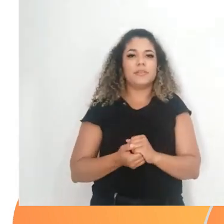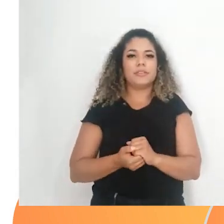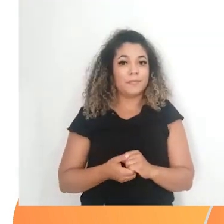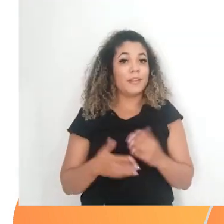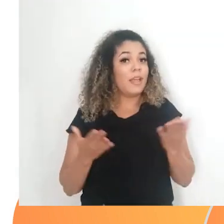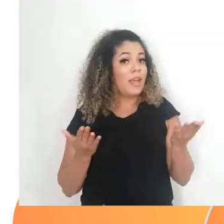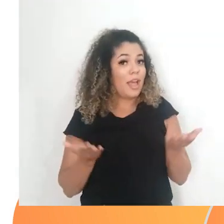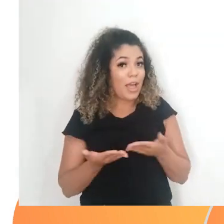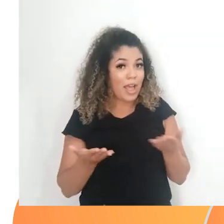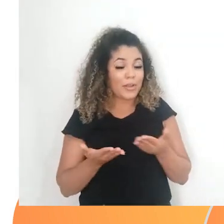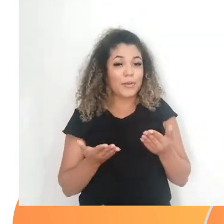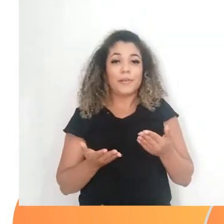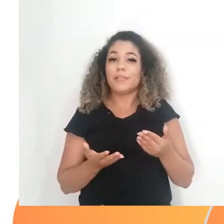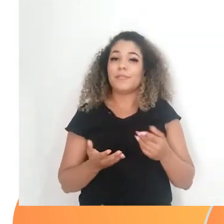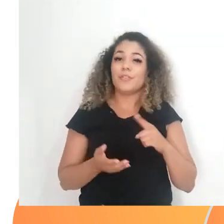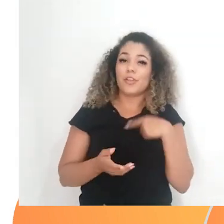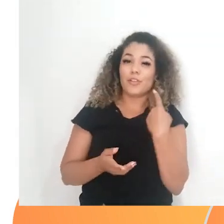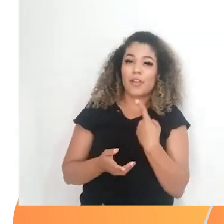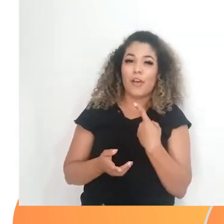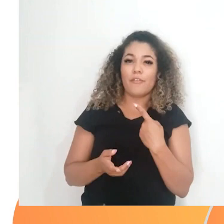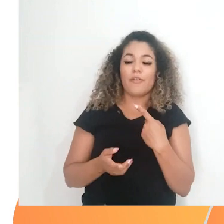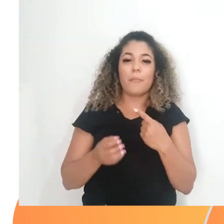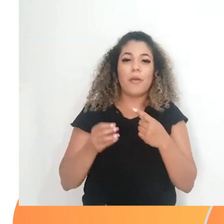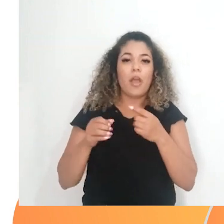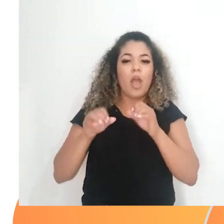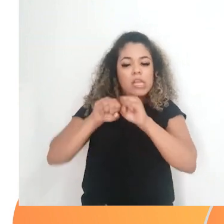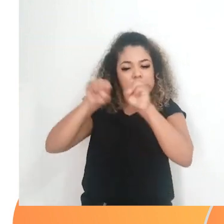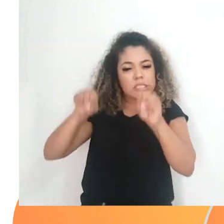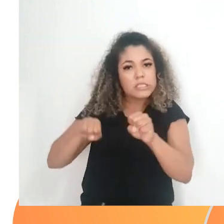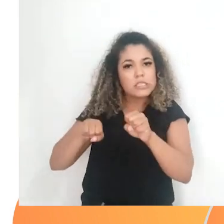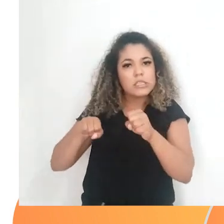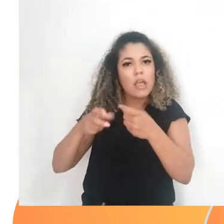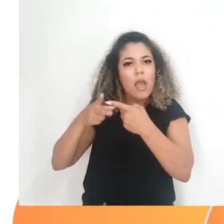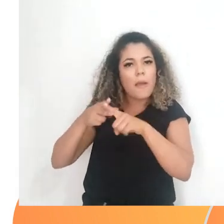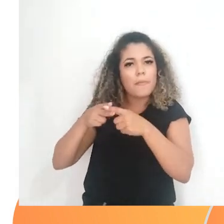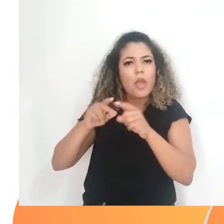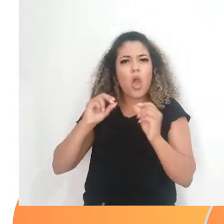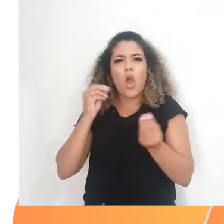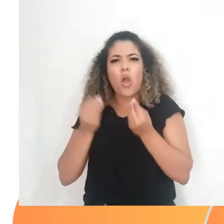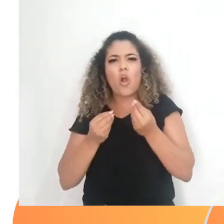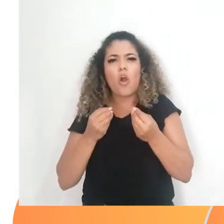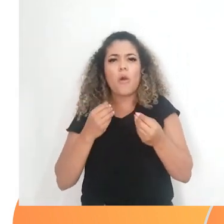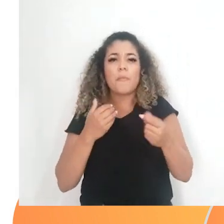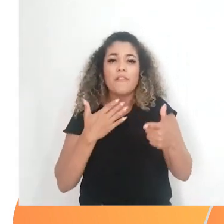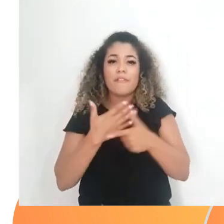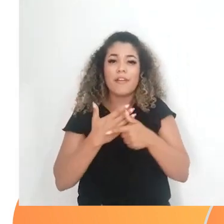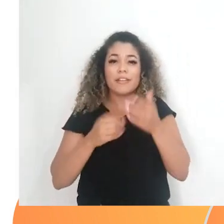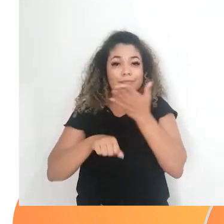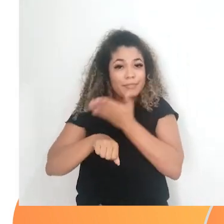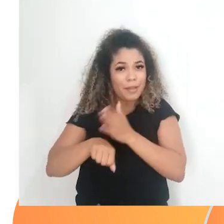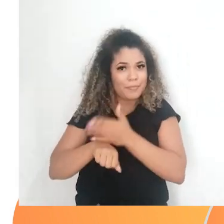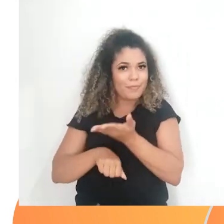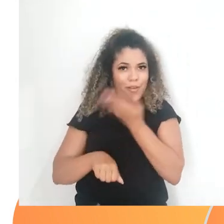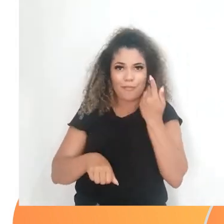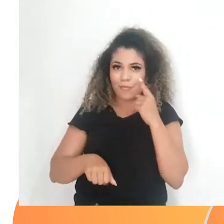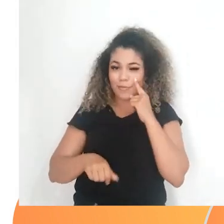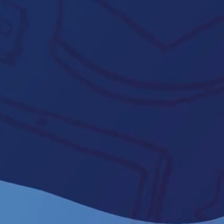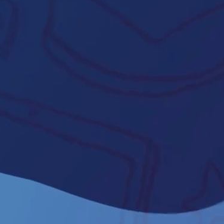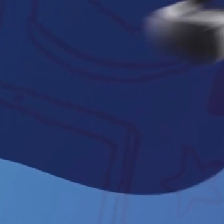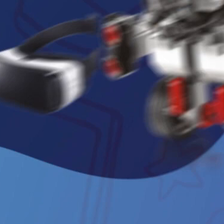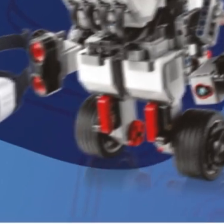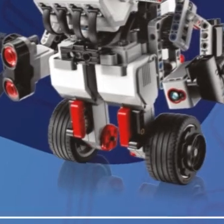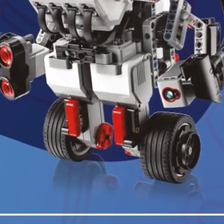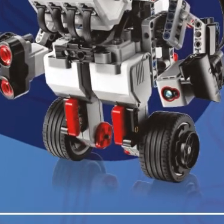situação. Agora, nós vamos programar ele para poder ver como ele funciona na prática. Vamos lá?